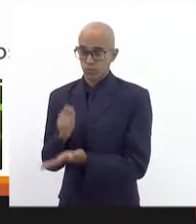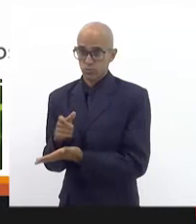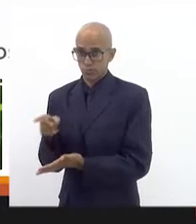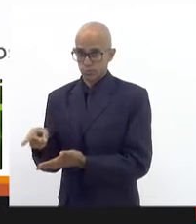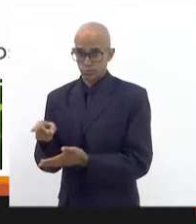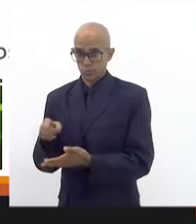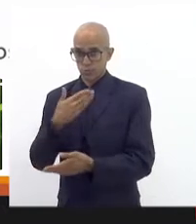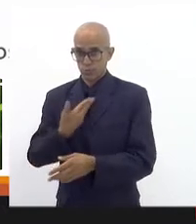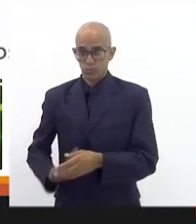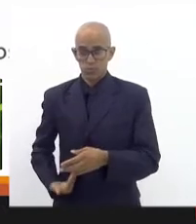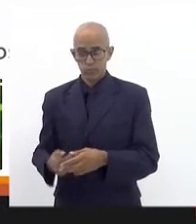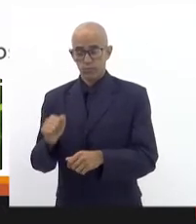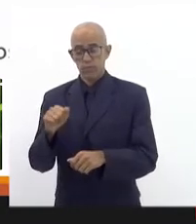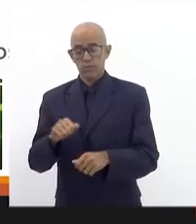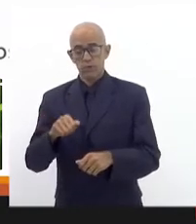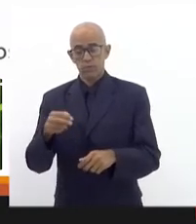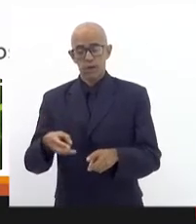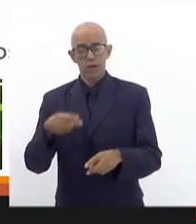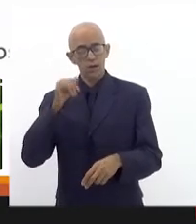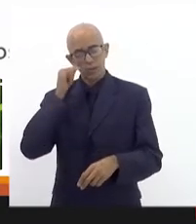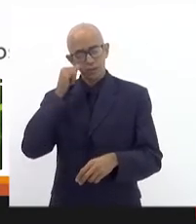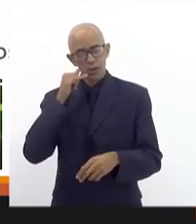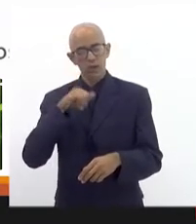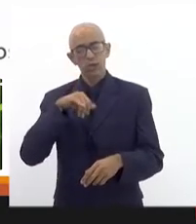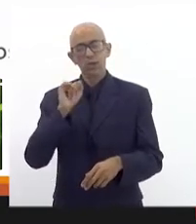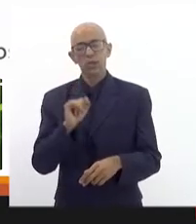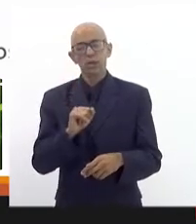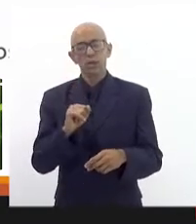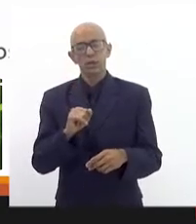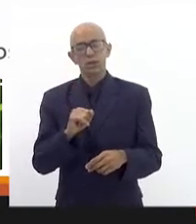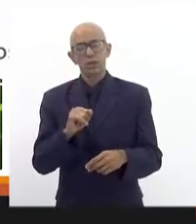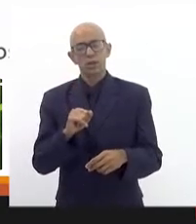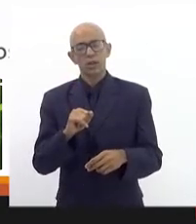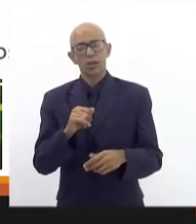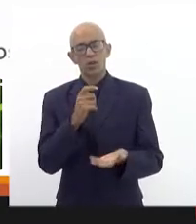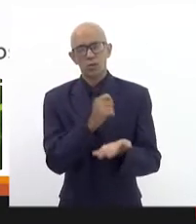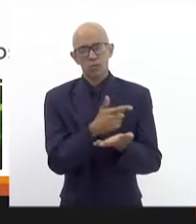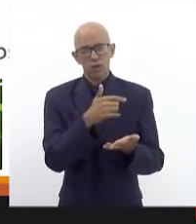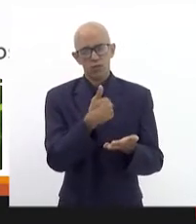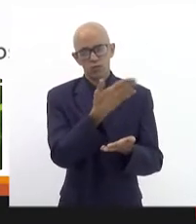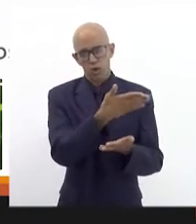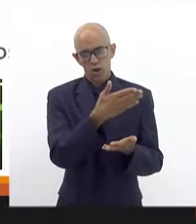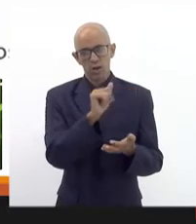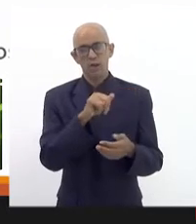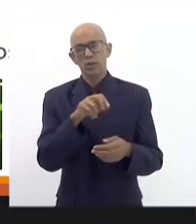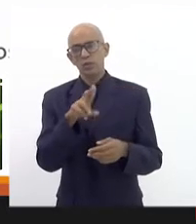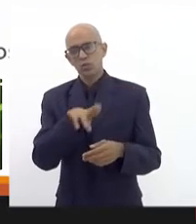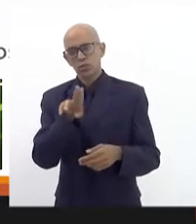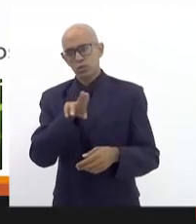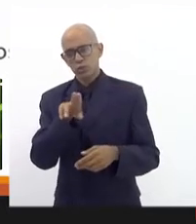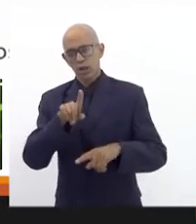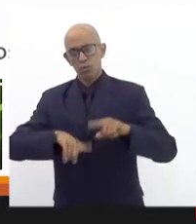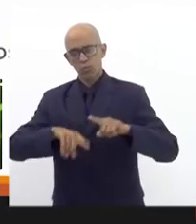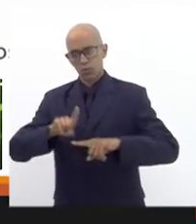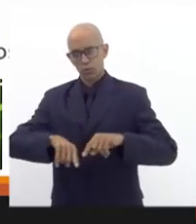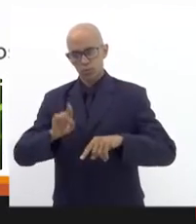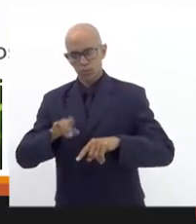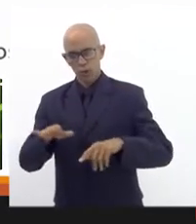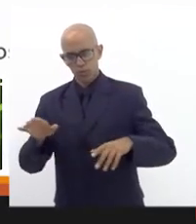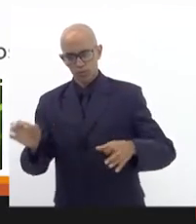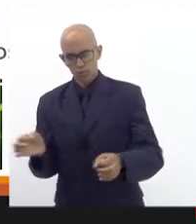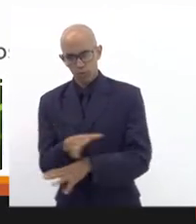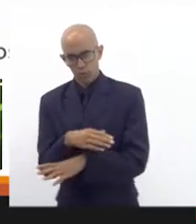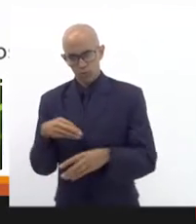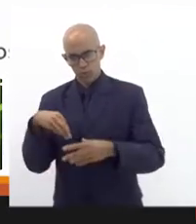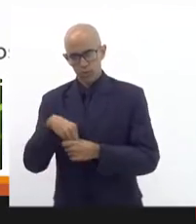né, de inovação daquilo que está nas prateleiras, nas estantes, aí dentro das